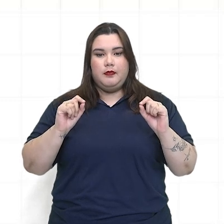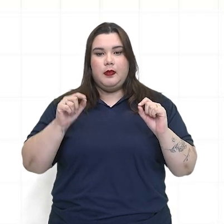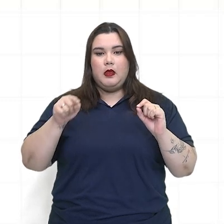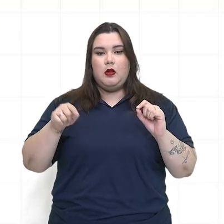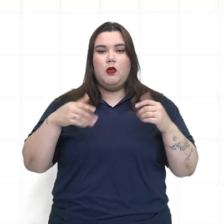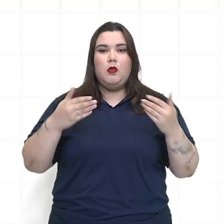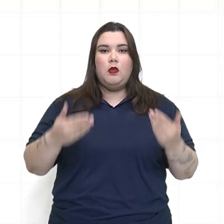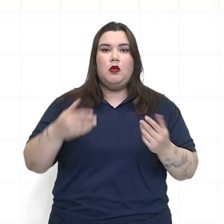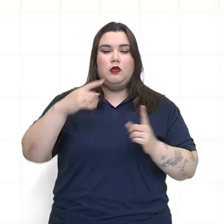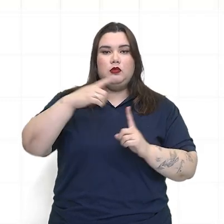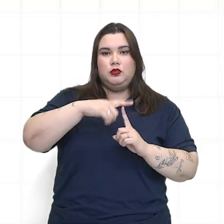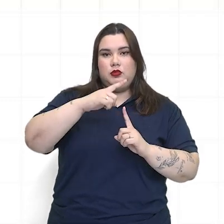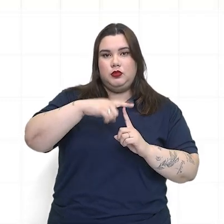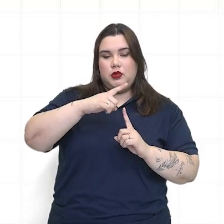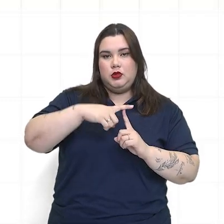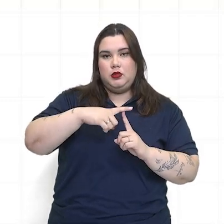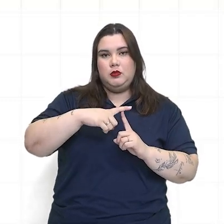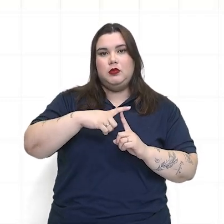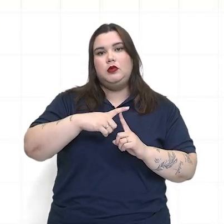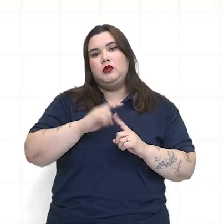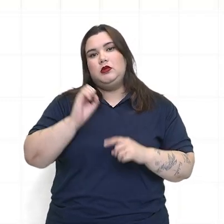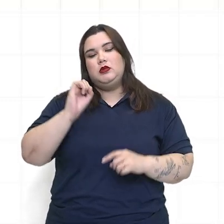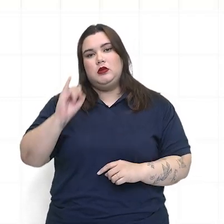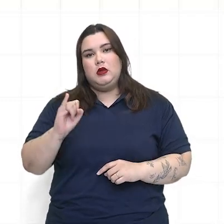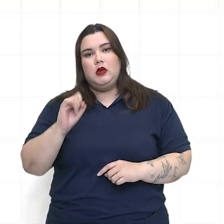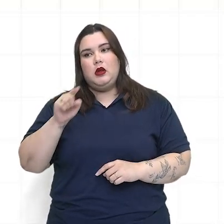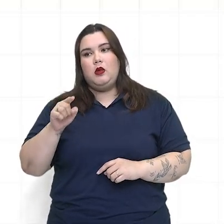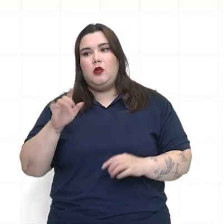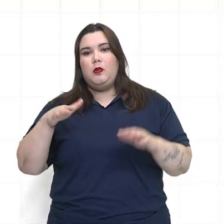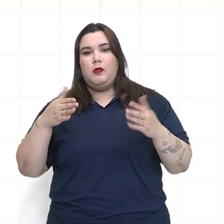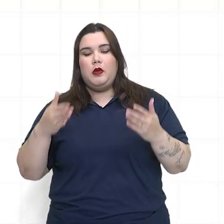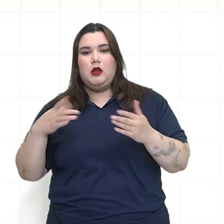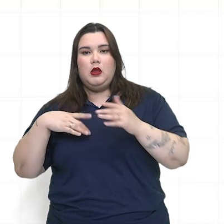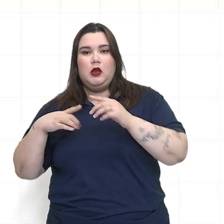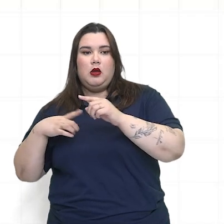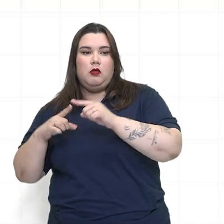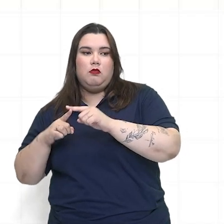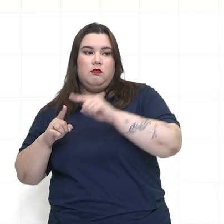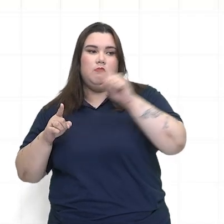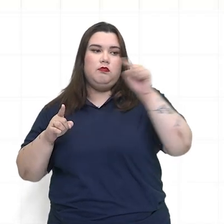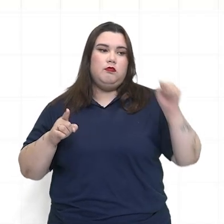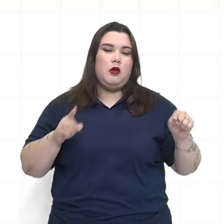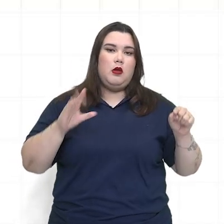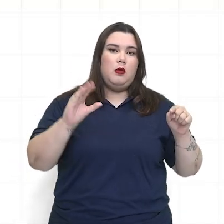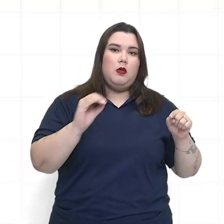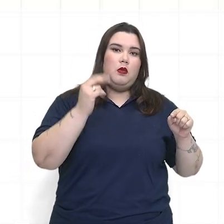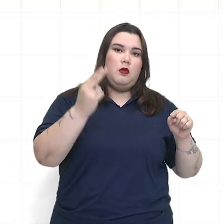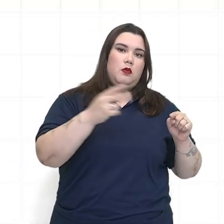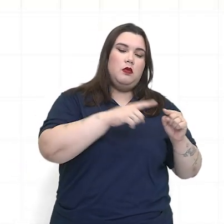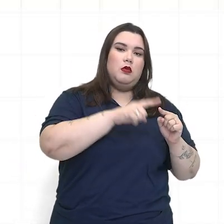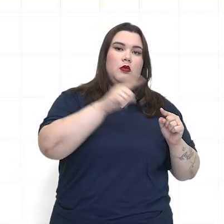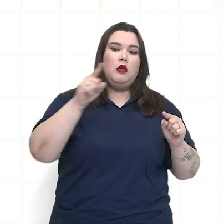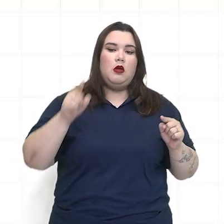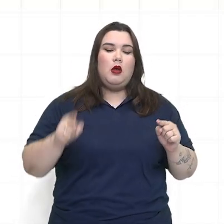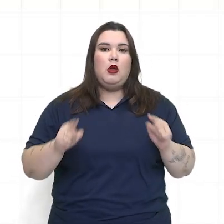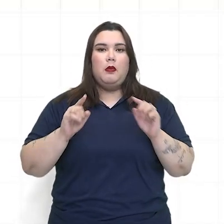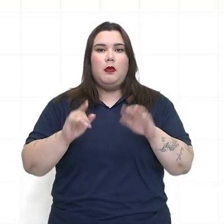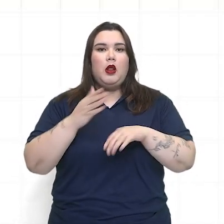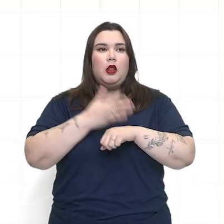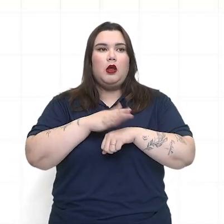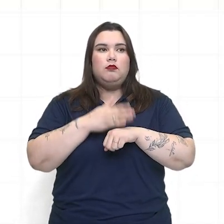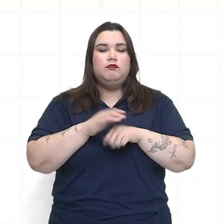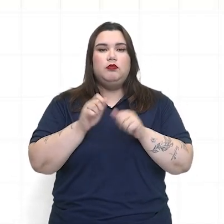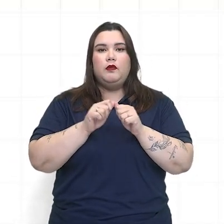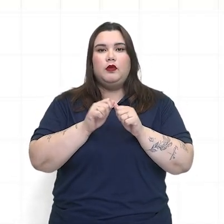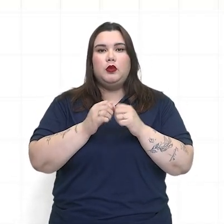dessa direção que está no terceiro passo, a direção em que vai ser feita a medida. Tá, e agora na prática, como é que a gente faz?